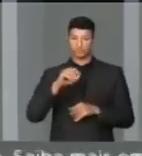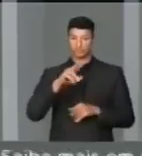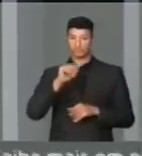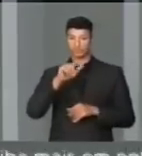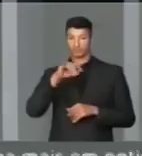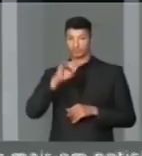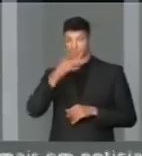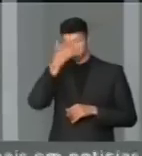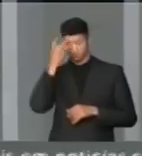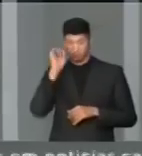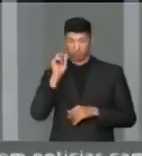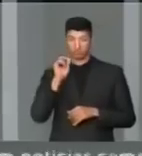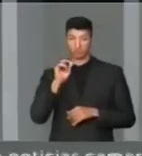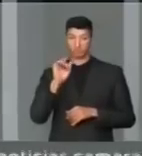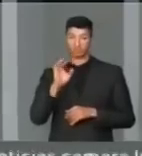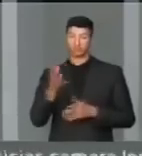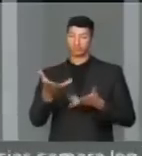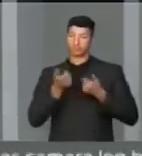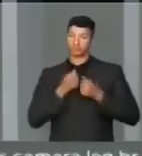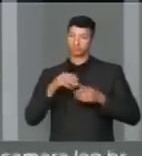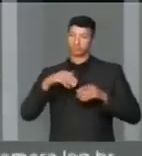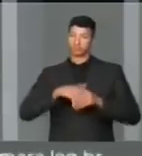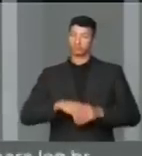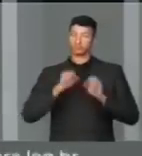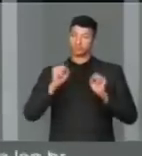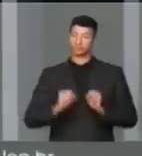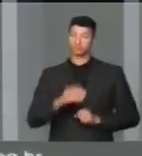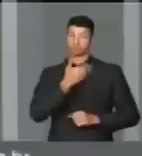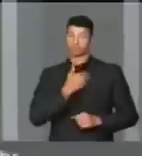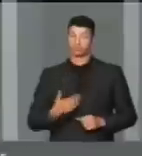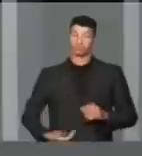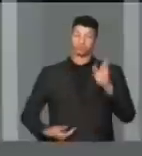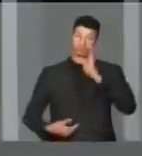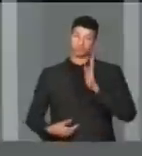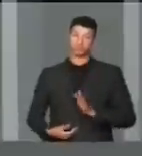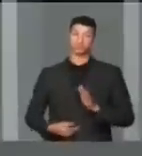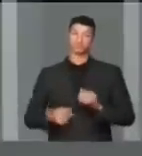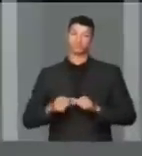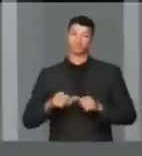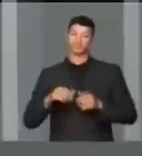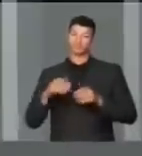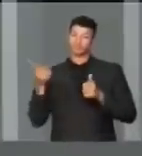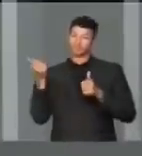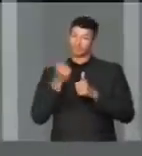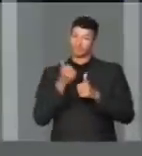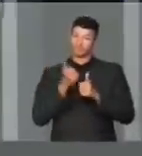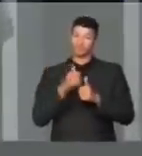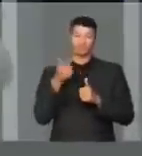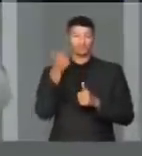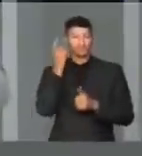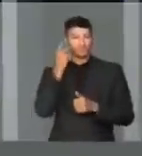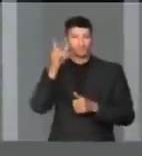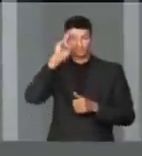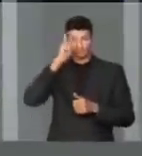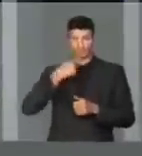moralismo é daqueles que só assumiram o poder no Brasil, e no poder estão se locupletando, não